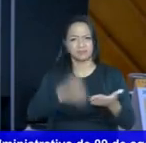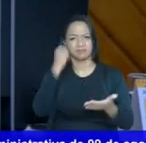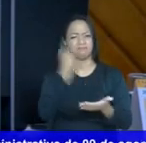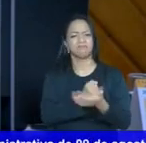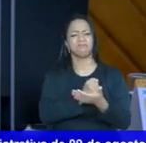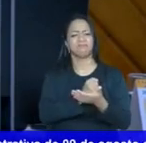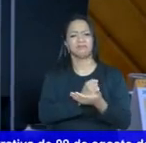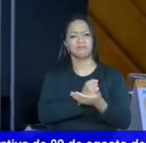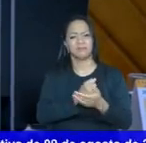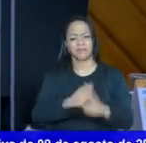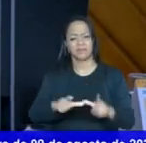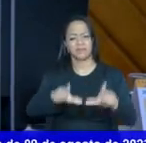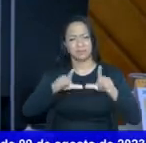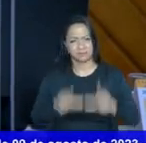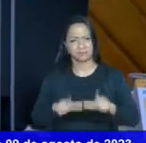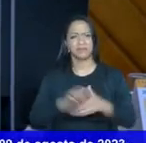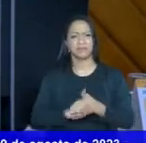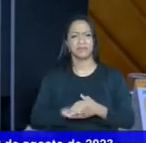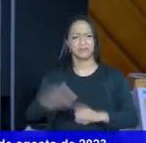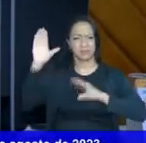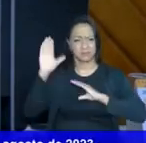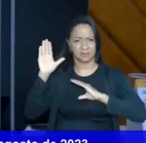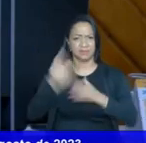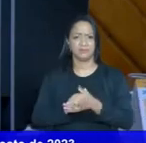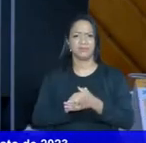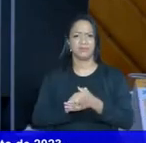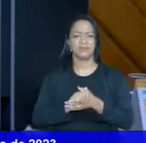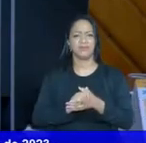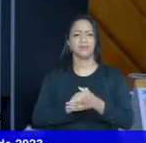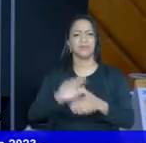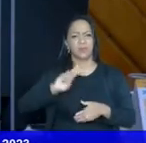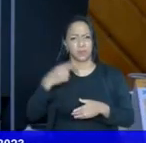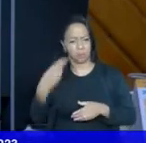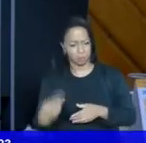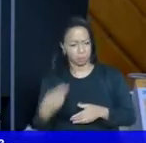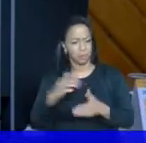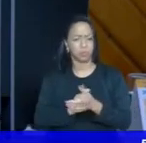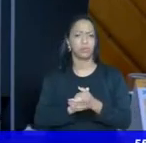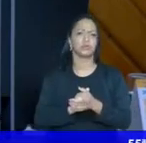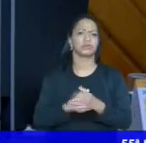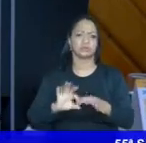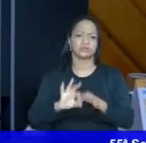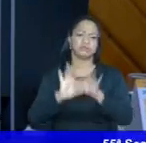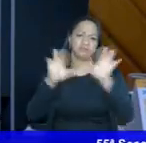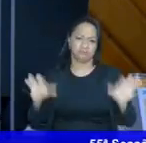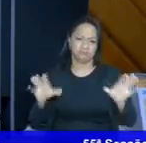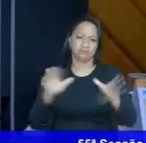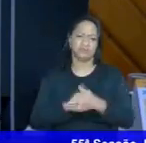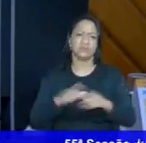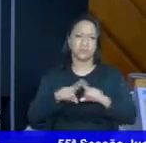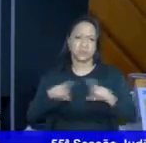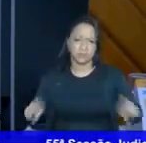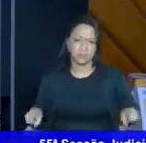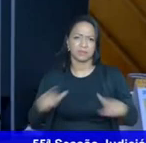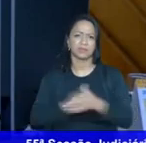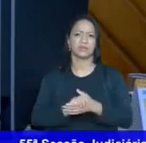ou, se for uma ação, um ato de natureza penal, aplicar uma pena restritiva de liberdade. Mas o